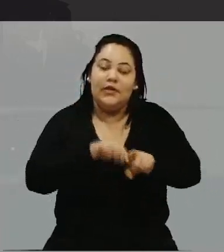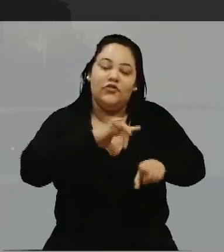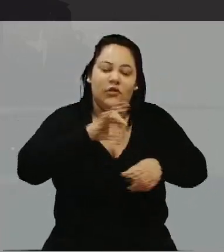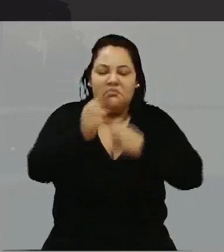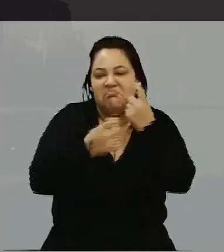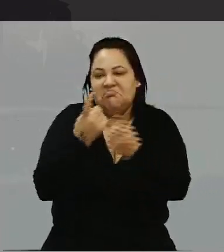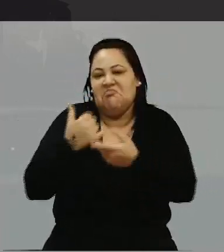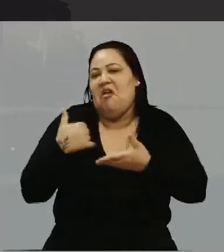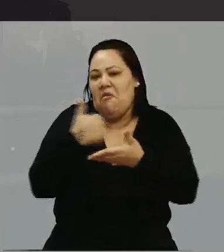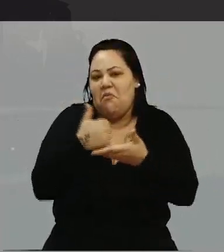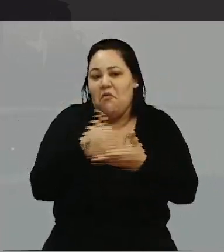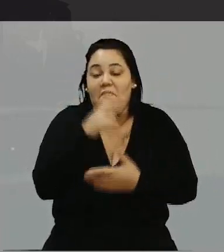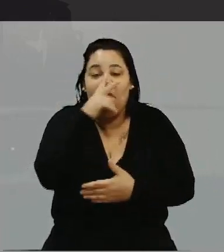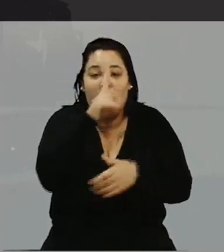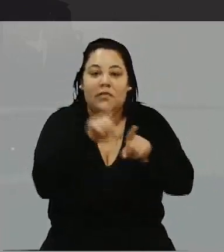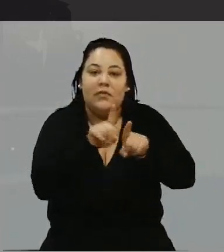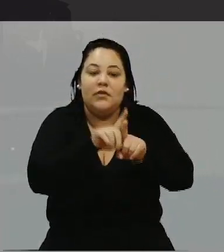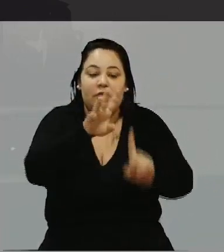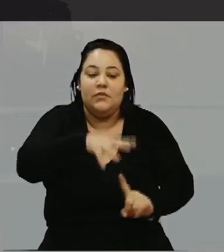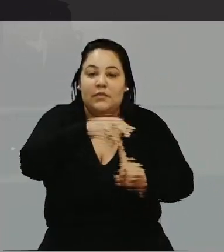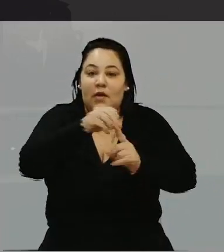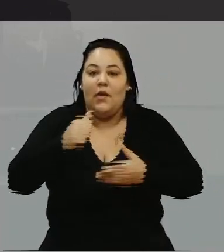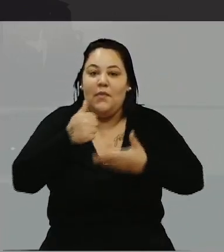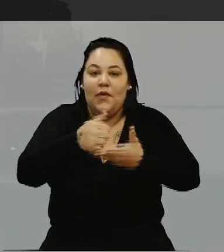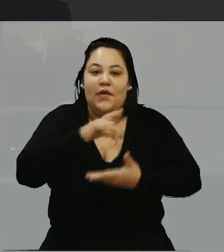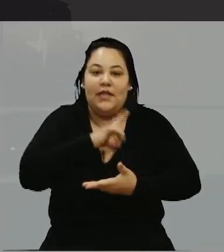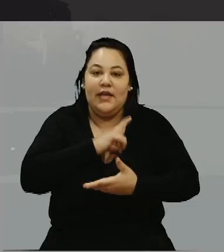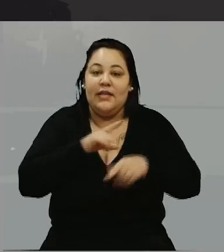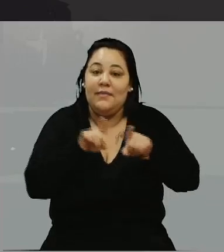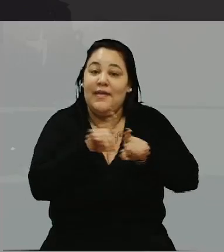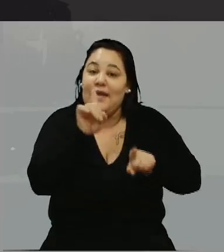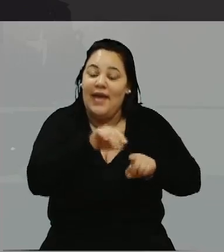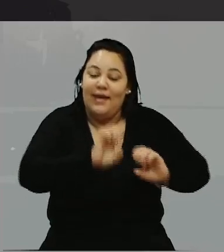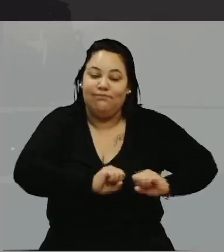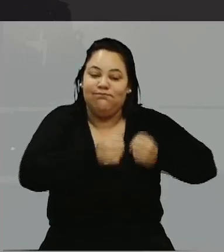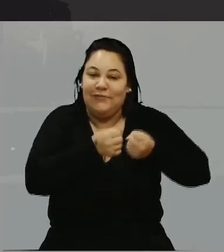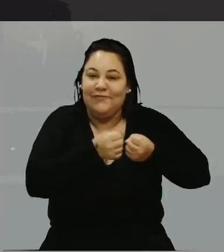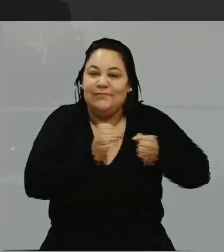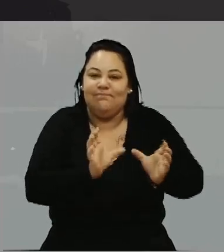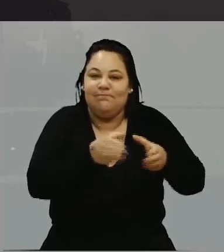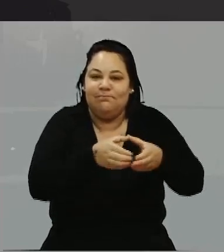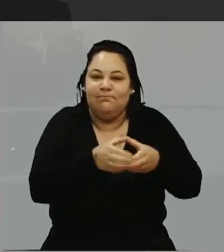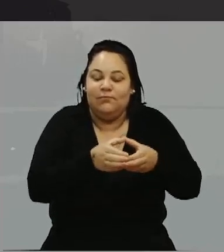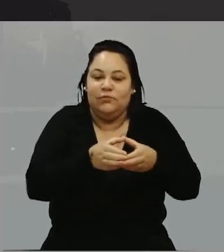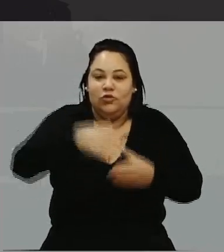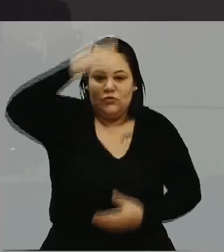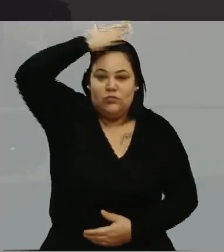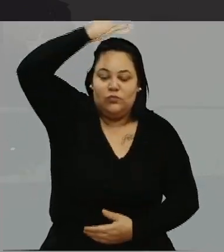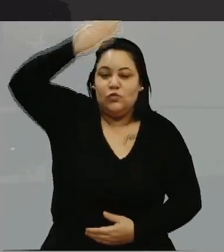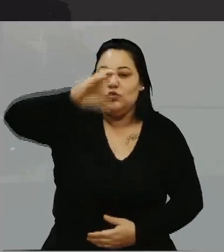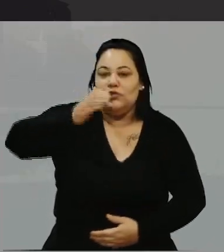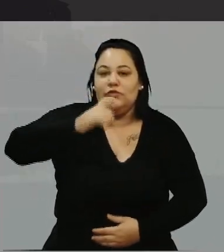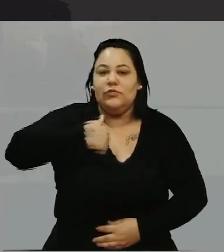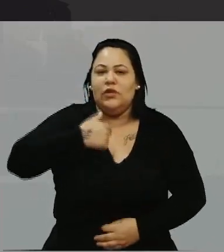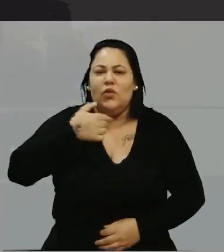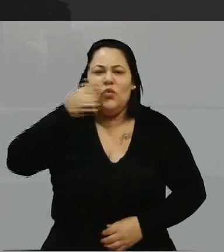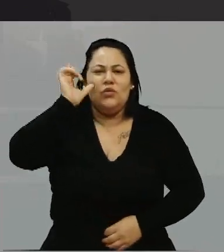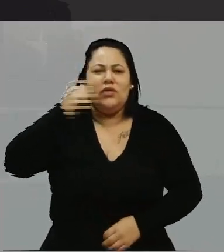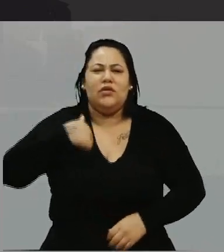fortes. E um dos principais apoios que nós temos aí é o pessoal da Defesa Civil de Curitiba. Ontem mesmo eu conversava com